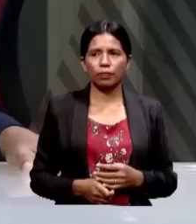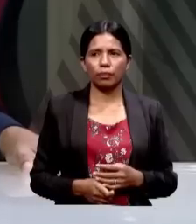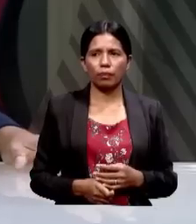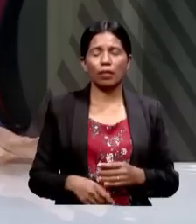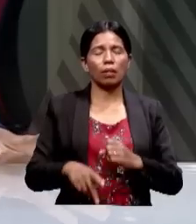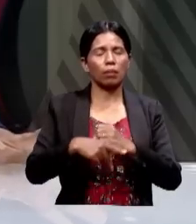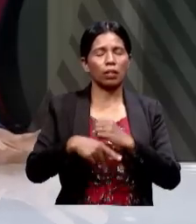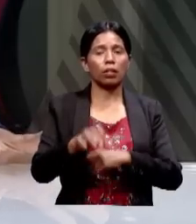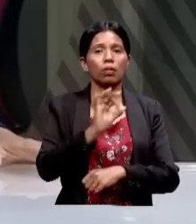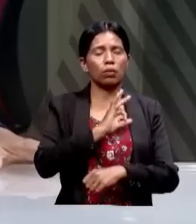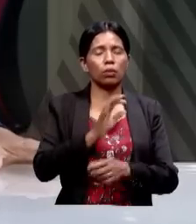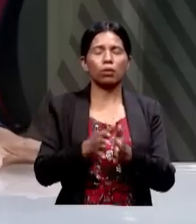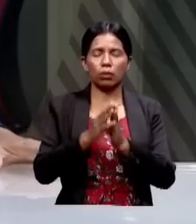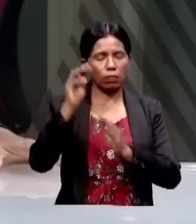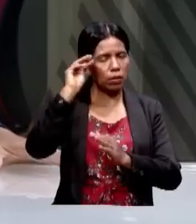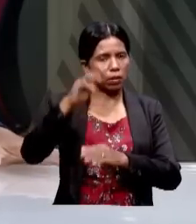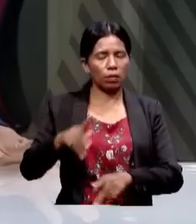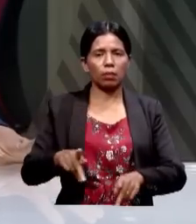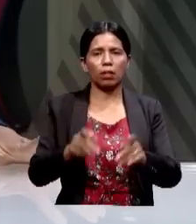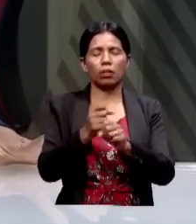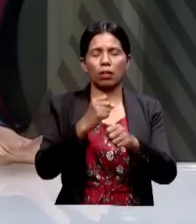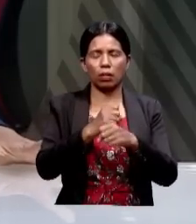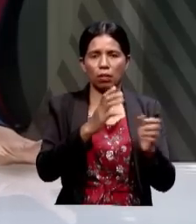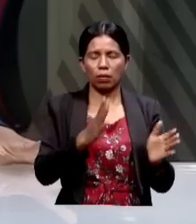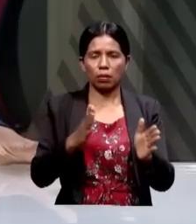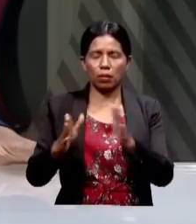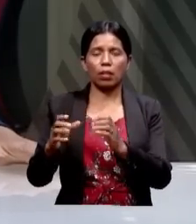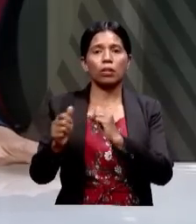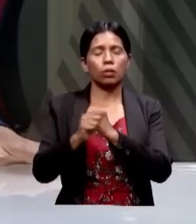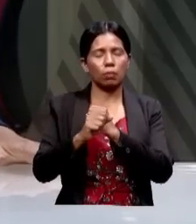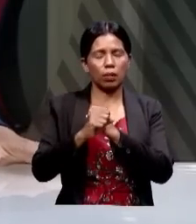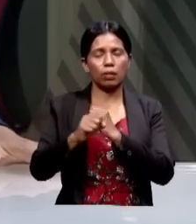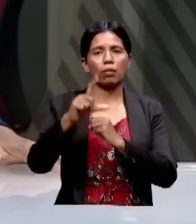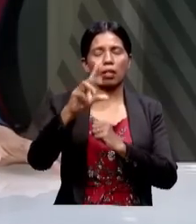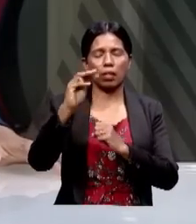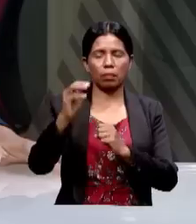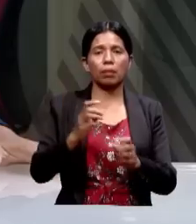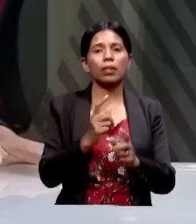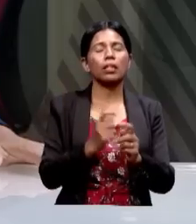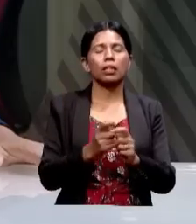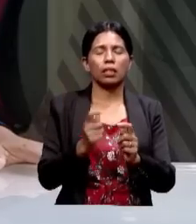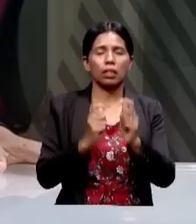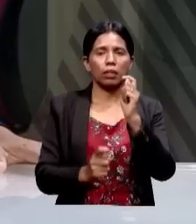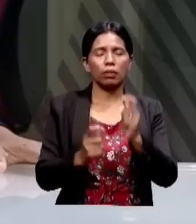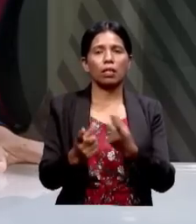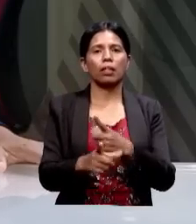Bancara Kuntus, Ministério Público aturrala o processo sobre suspeito LMI no Tribunal Libertona.